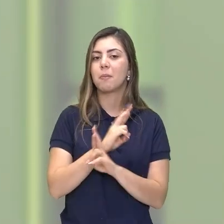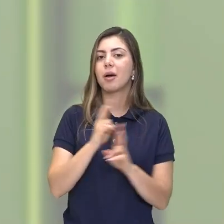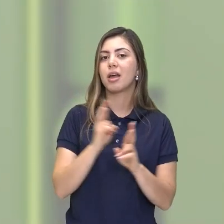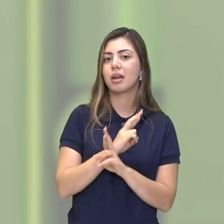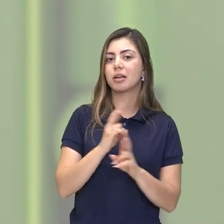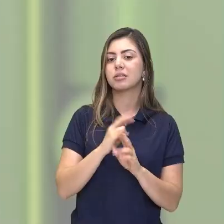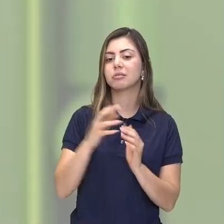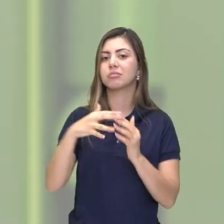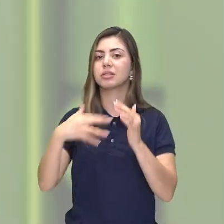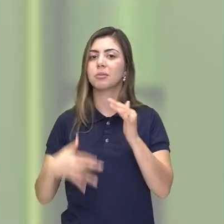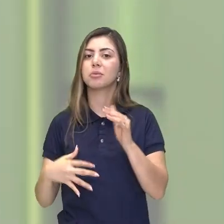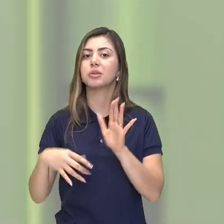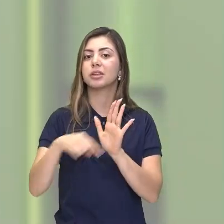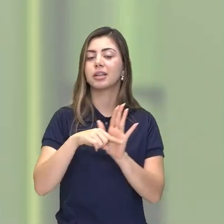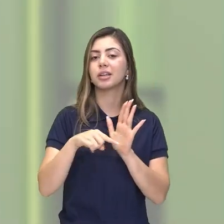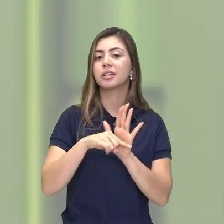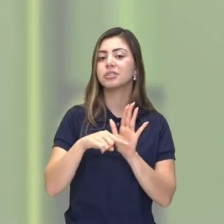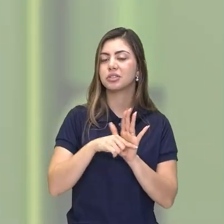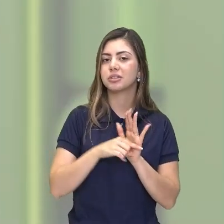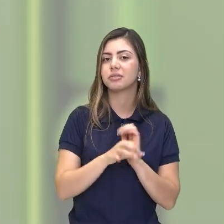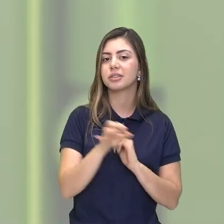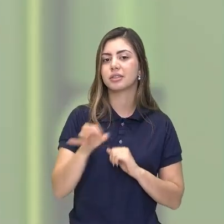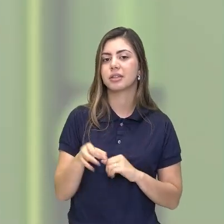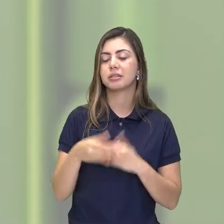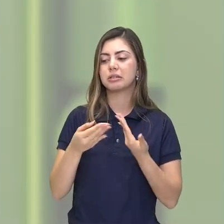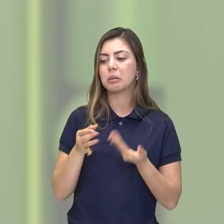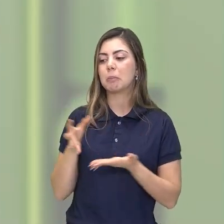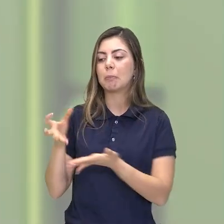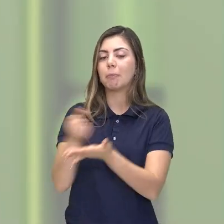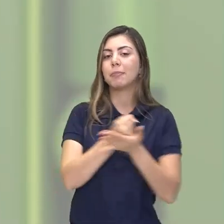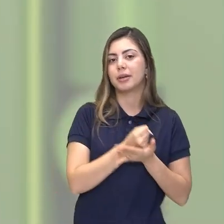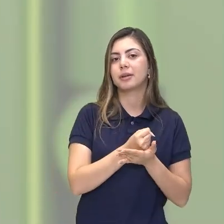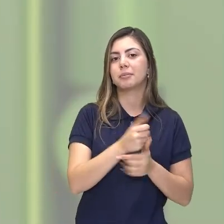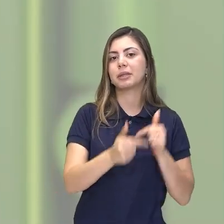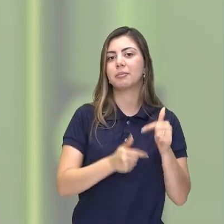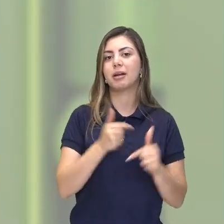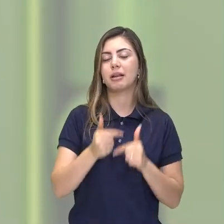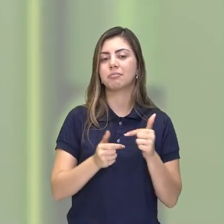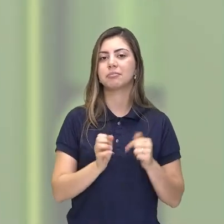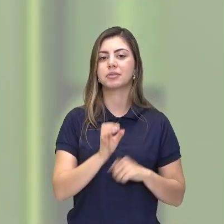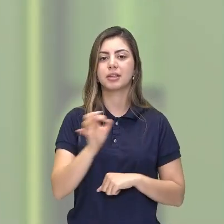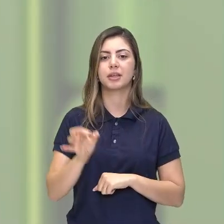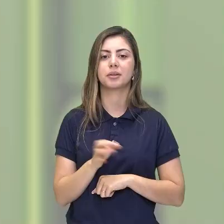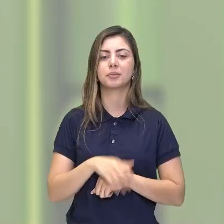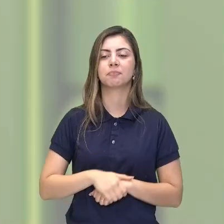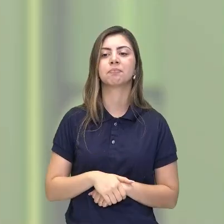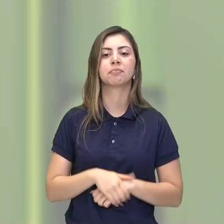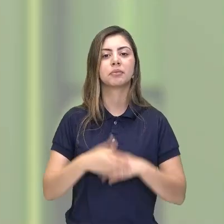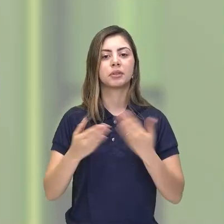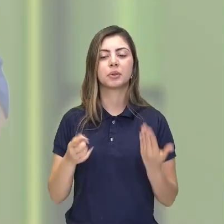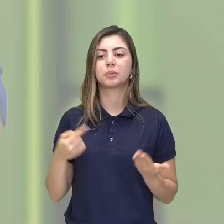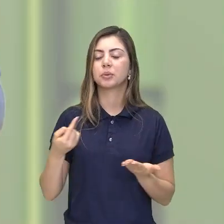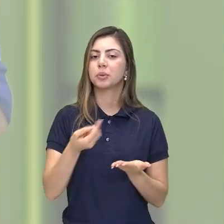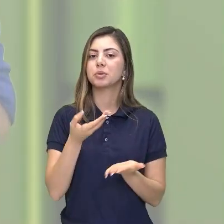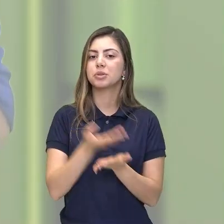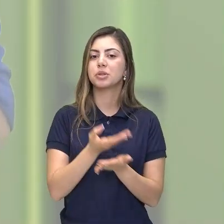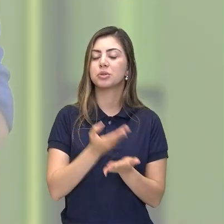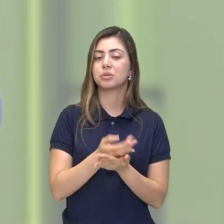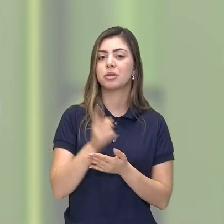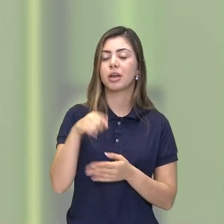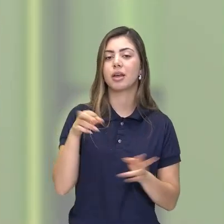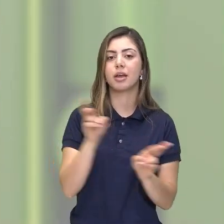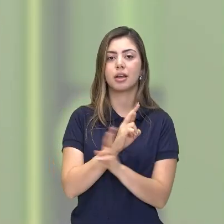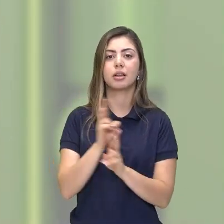desarmônica porque ela foi capturada e vai passar a trabalhar para elas, tá certo? Então, a gente pode conhecer ali essas